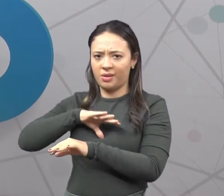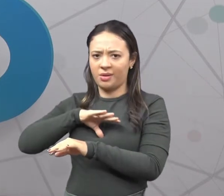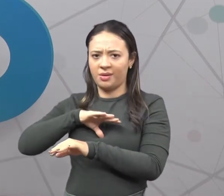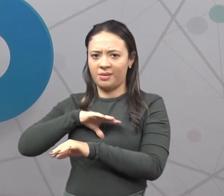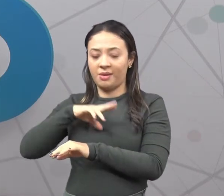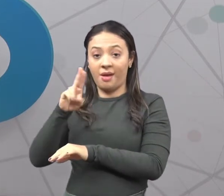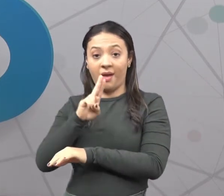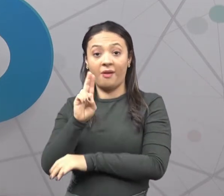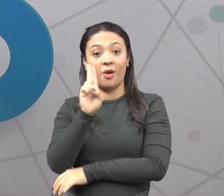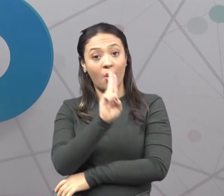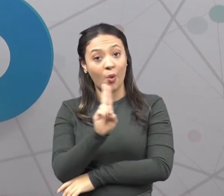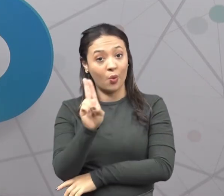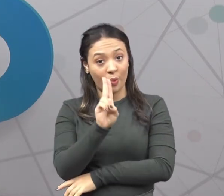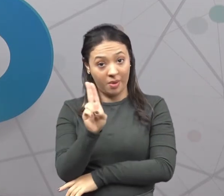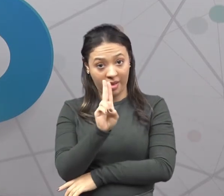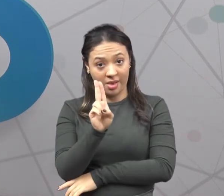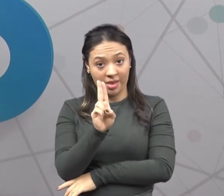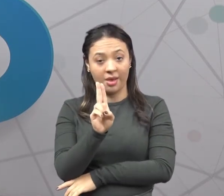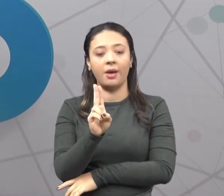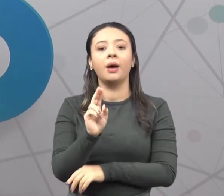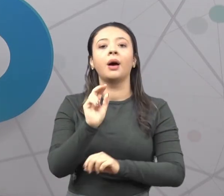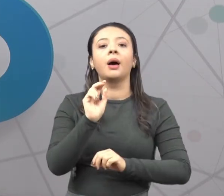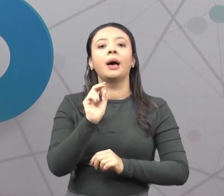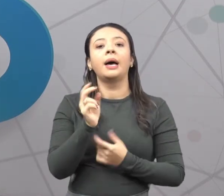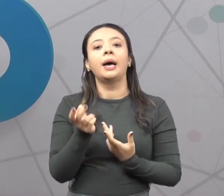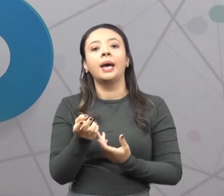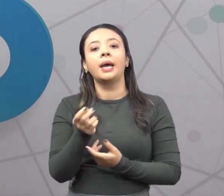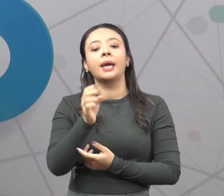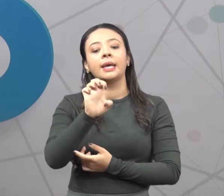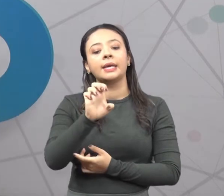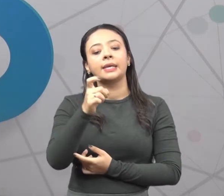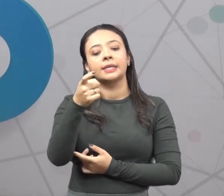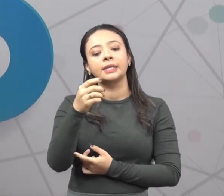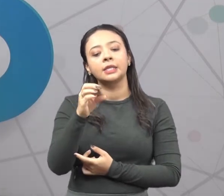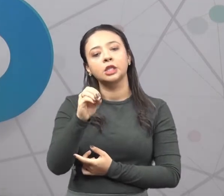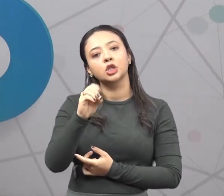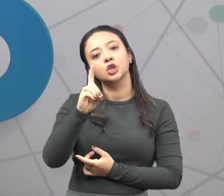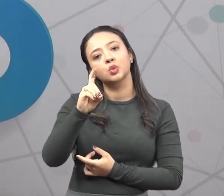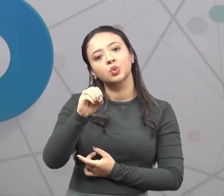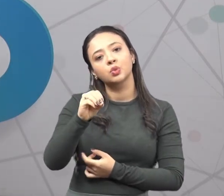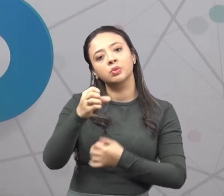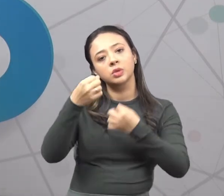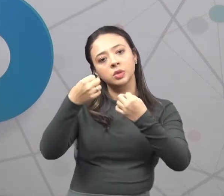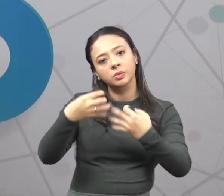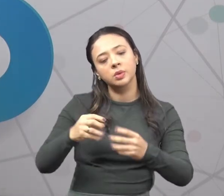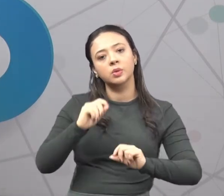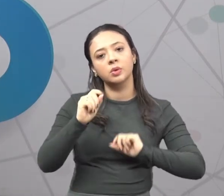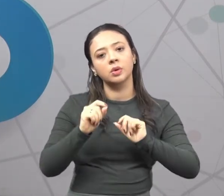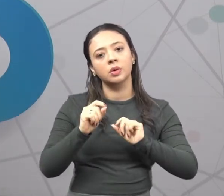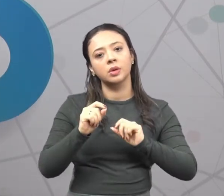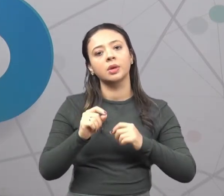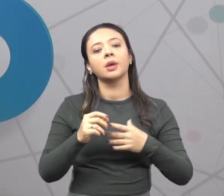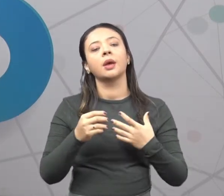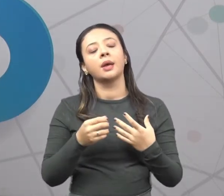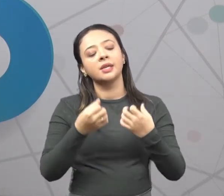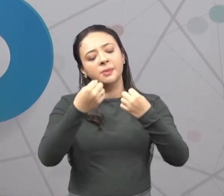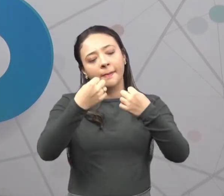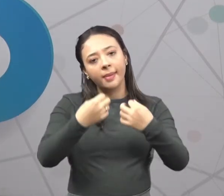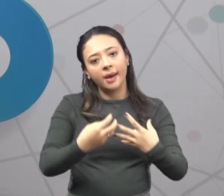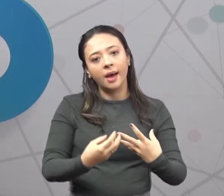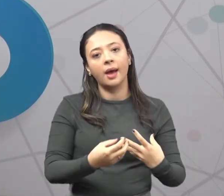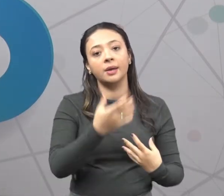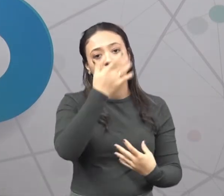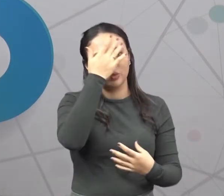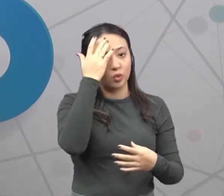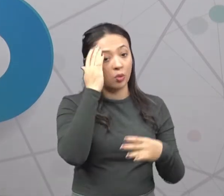termo, né, que utilizamos para classificar a migração da população, né, do campo para a zona